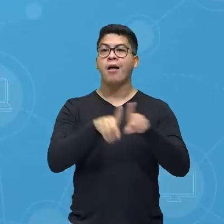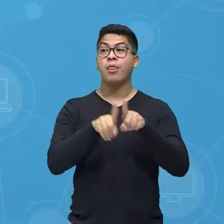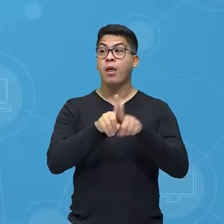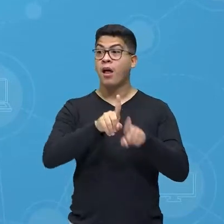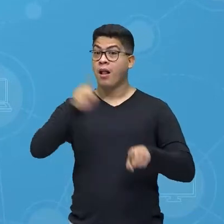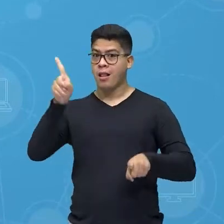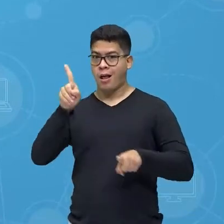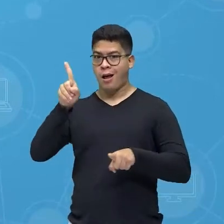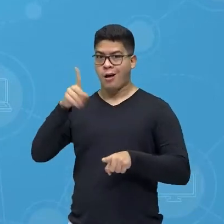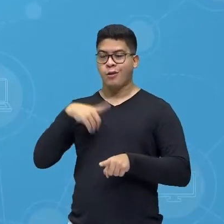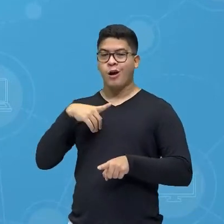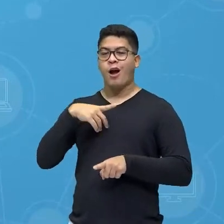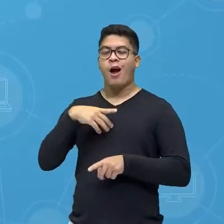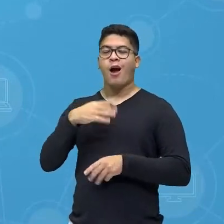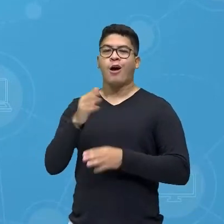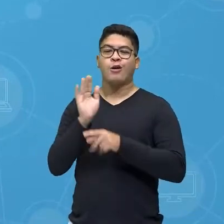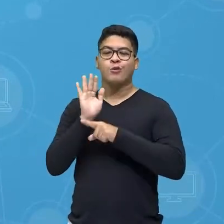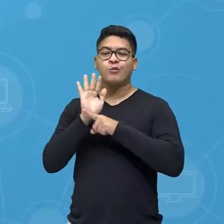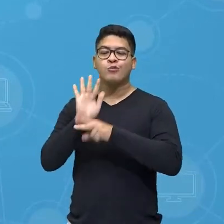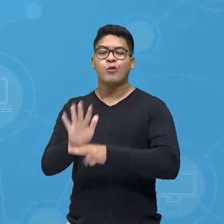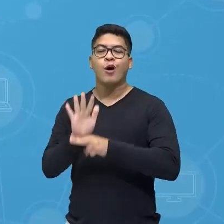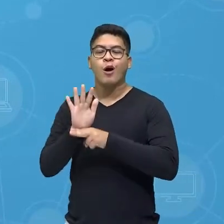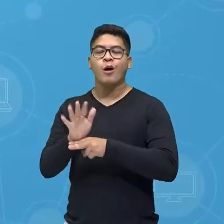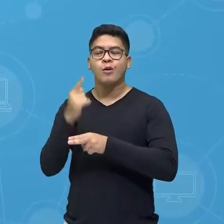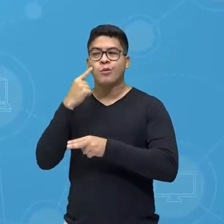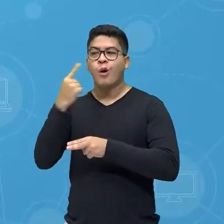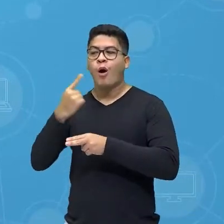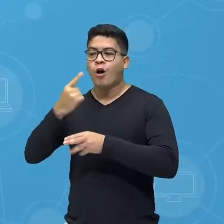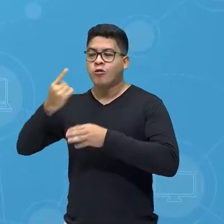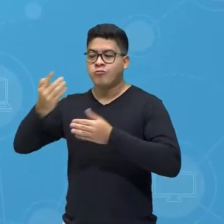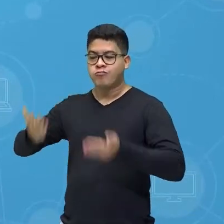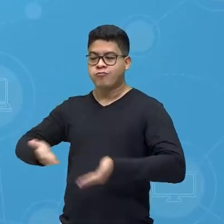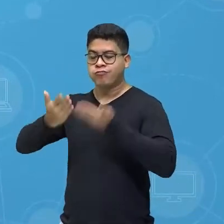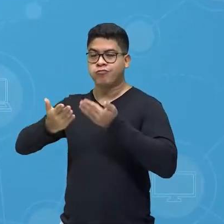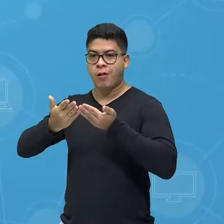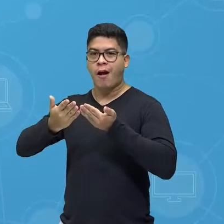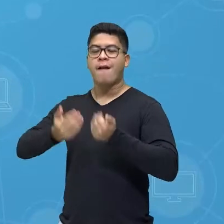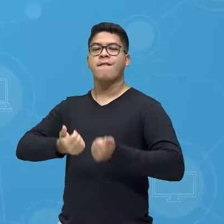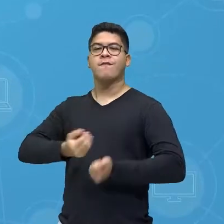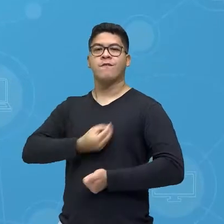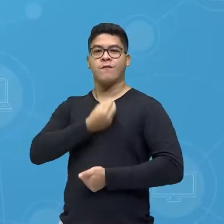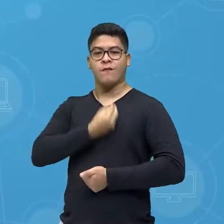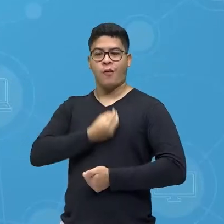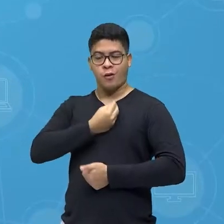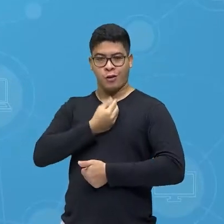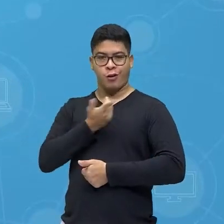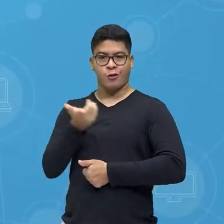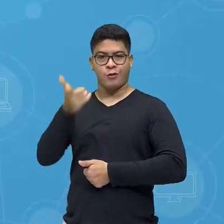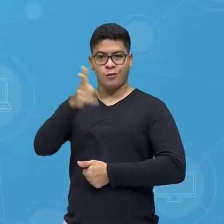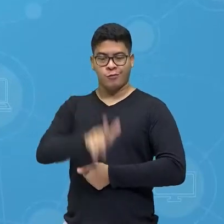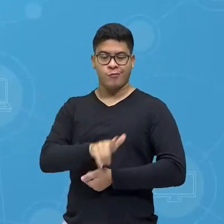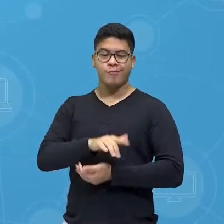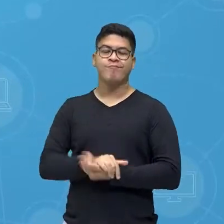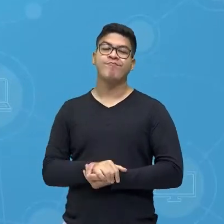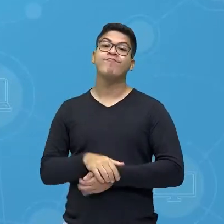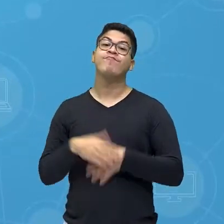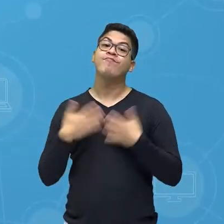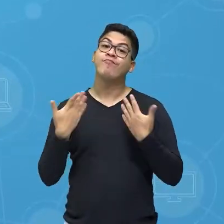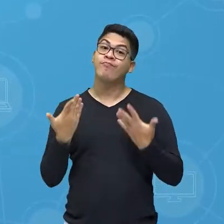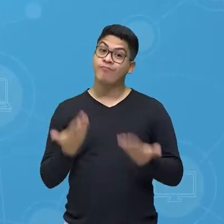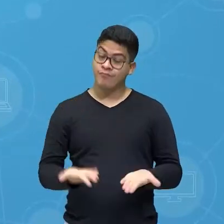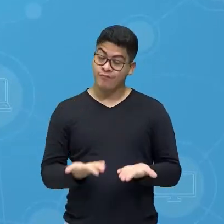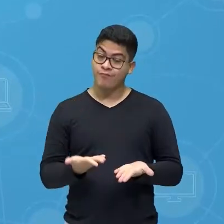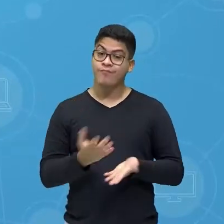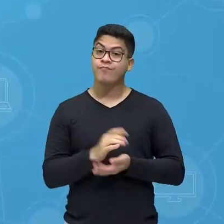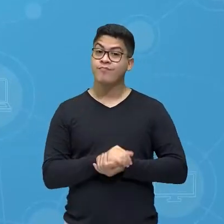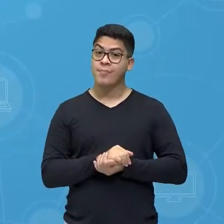ele voltou à vida, né? Ele ressuscitou. Então, aí vem toda essa origem da história do boi-bumbá, certo? Vamos falar